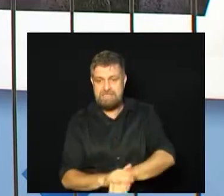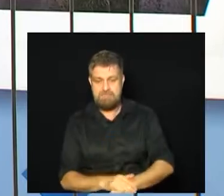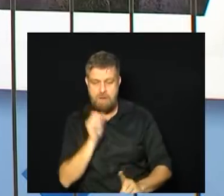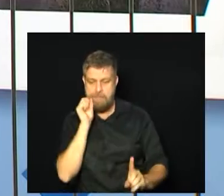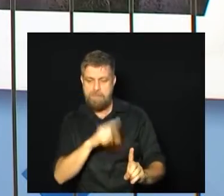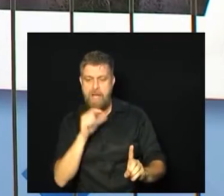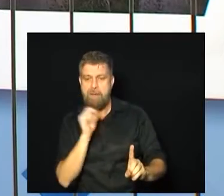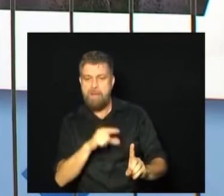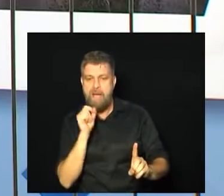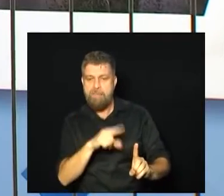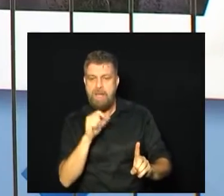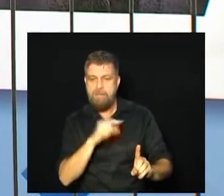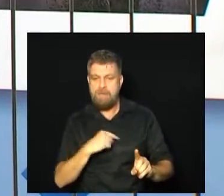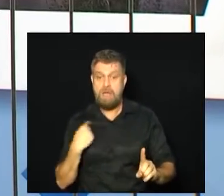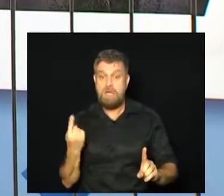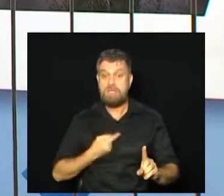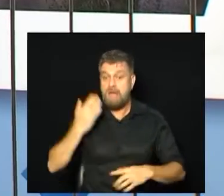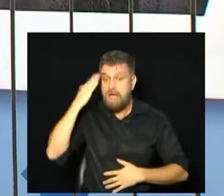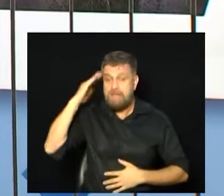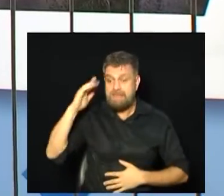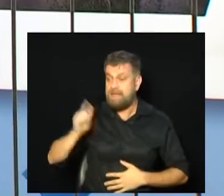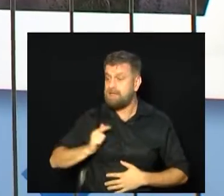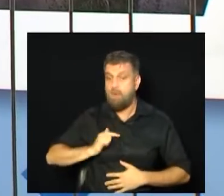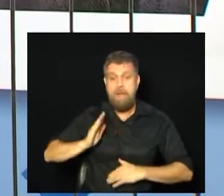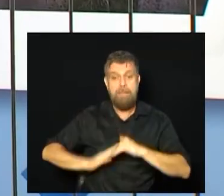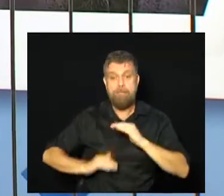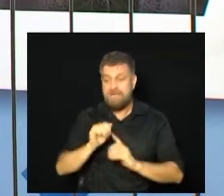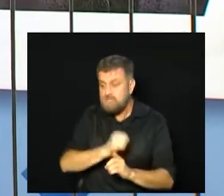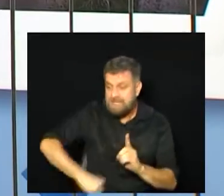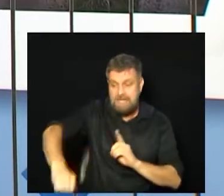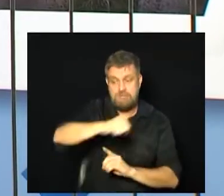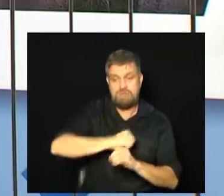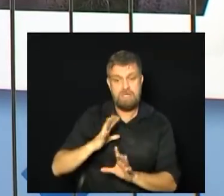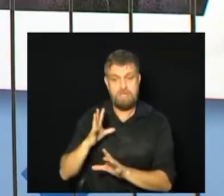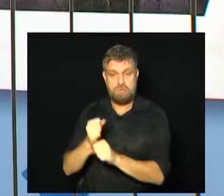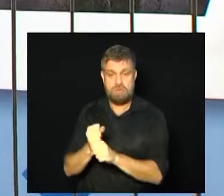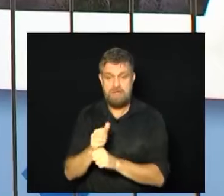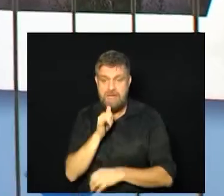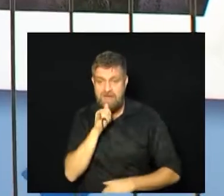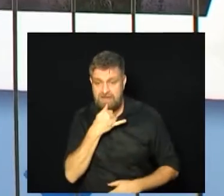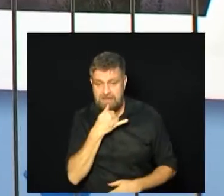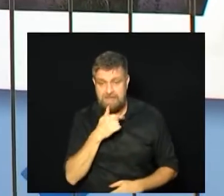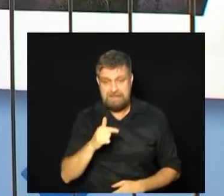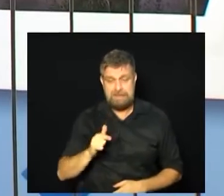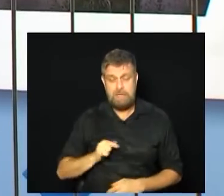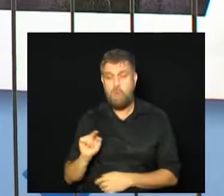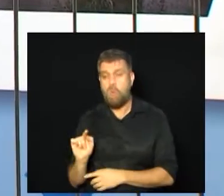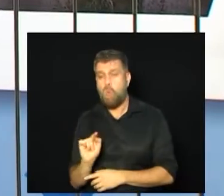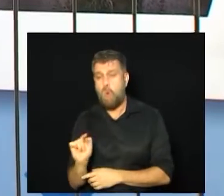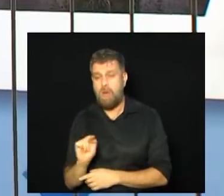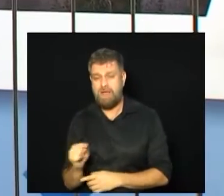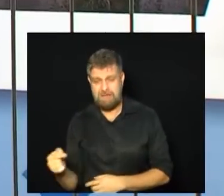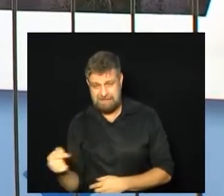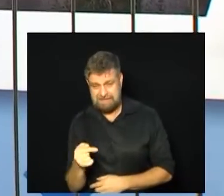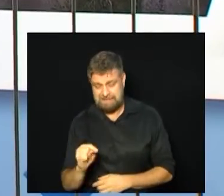nossa sociedade, entender que não é uma postura da sociedade como um todo. Infelizmente, isso aconteceu comigo, mas